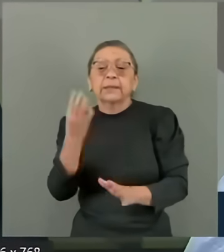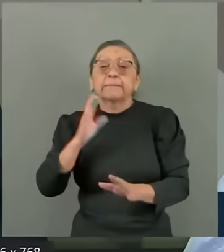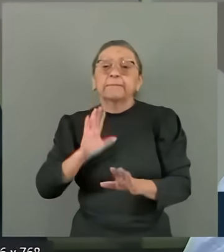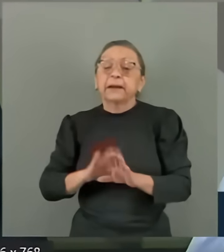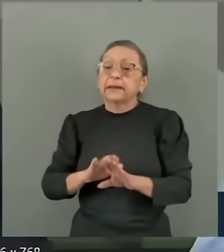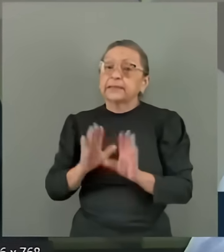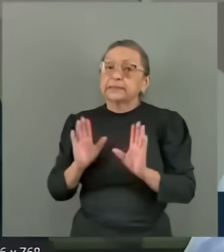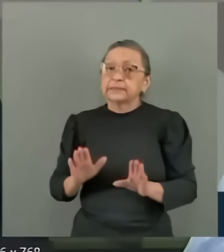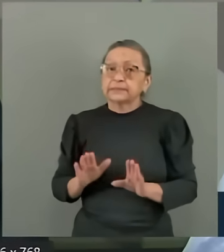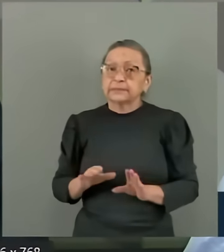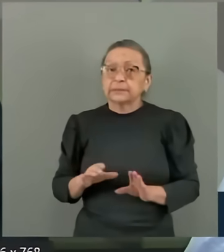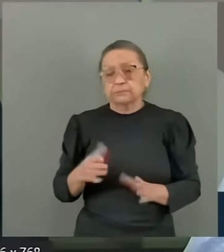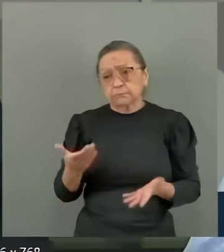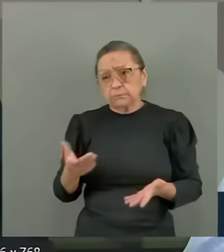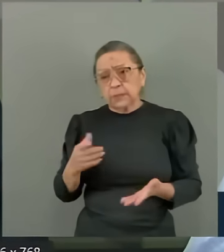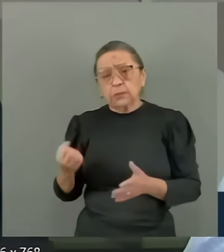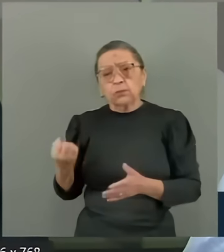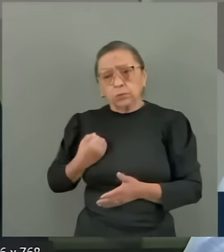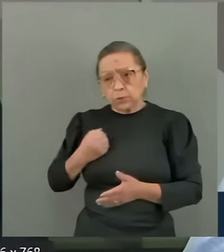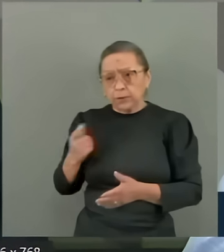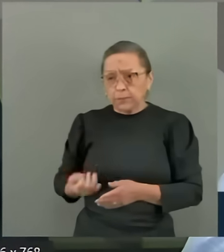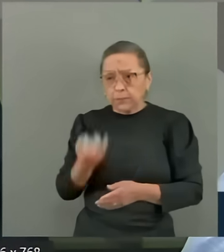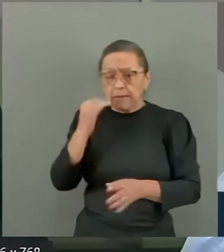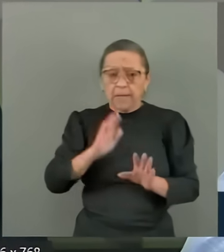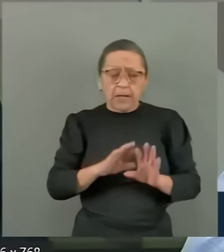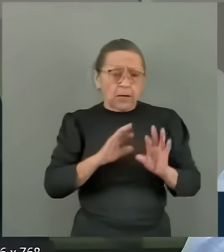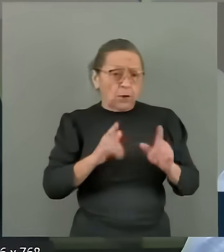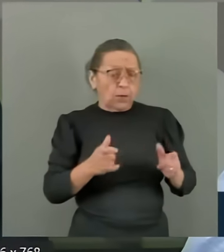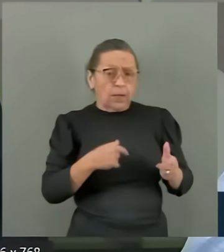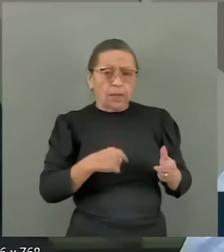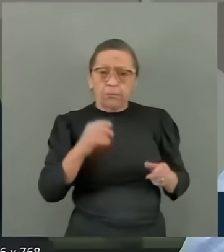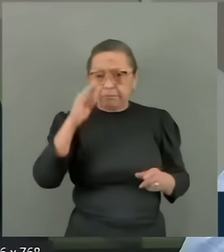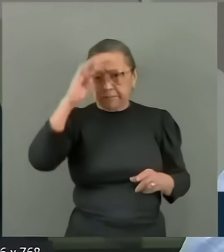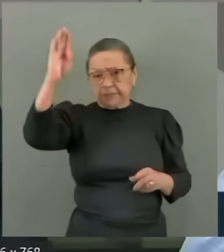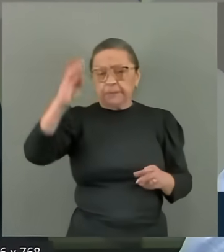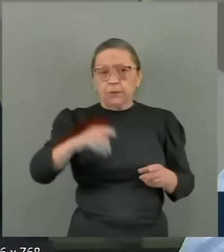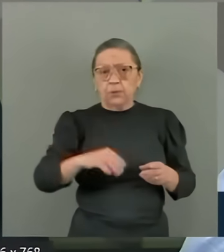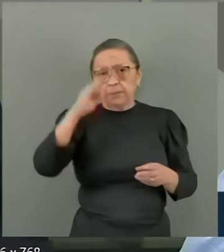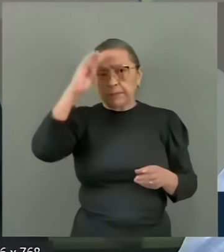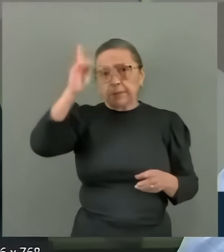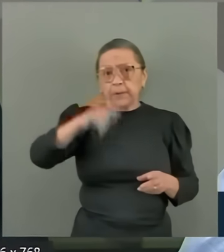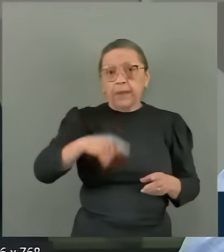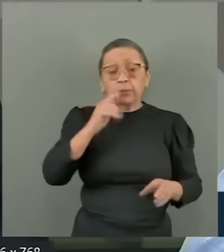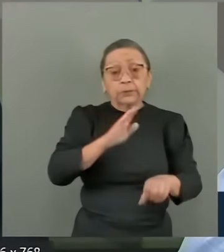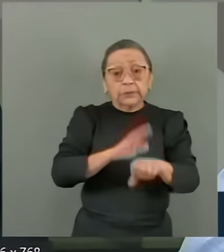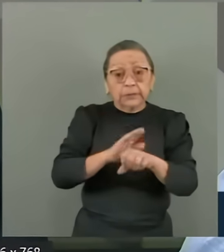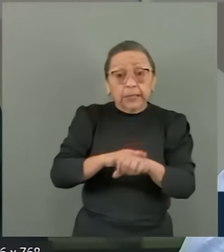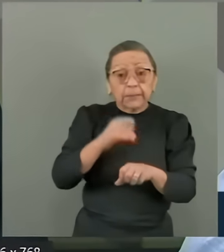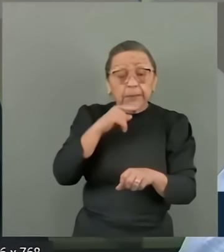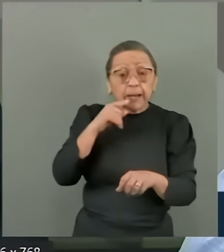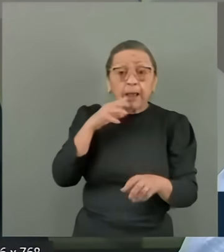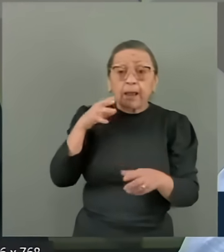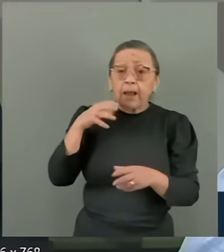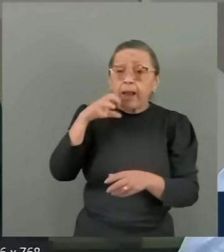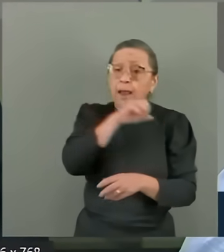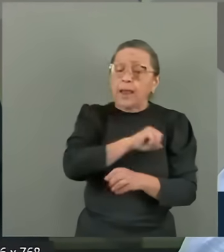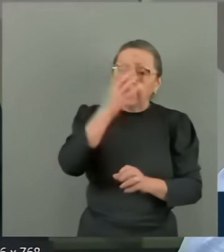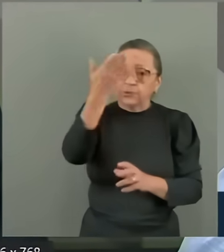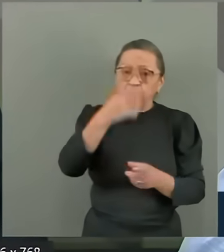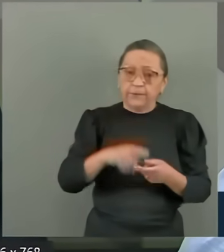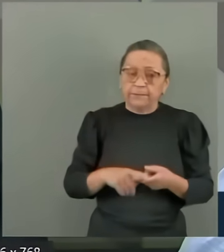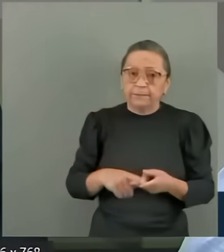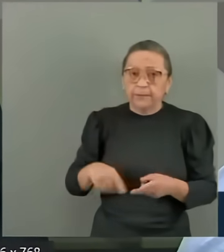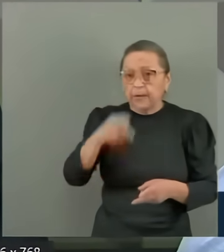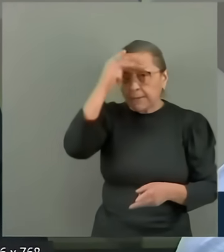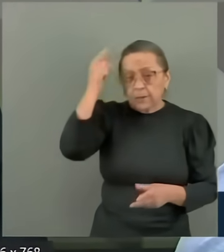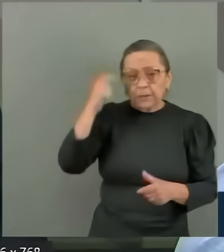quantitativo. Embora seja um número importante, ele não é um número dominante. O número dominante vai ser o tempo médio para concessão. Para aquele brasileiro que está